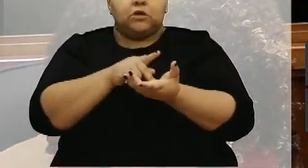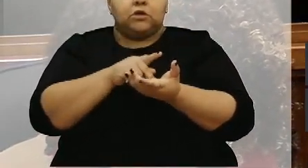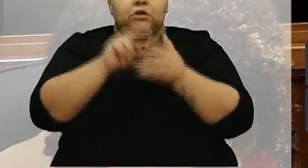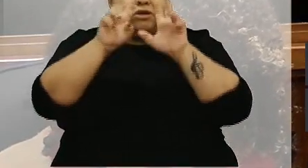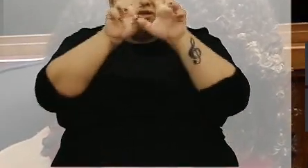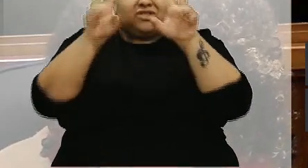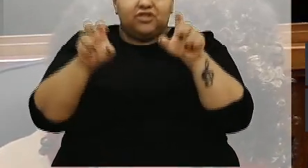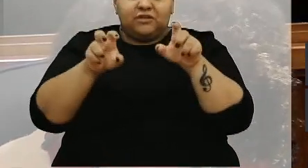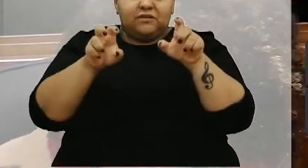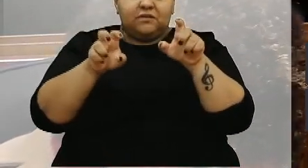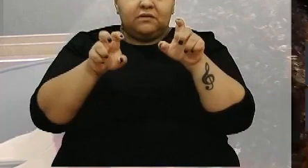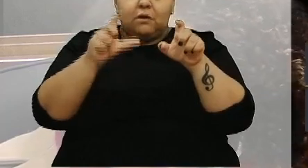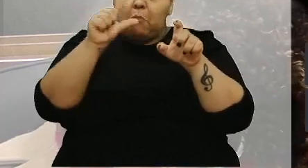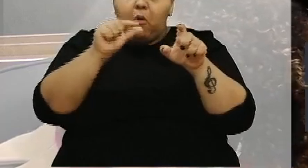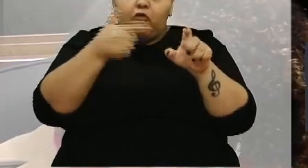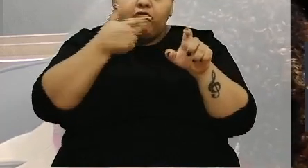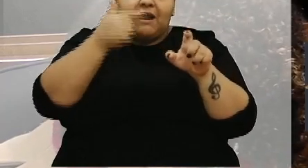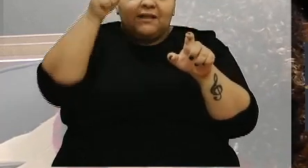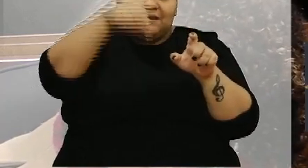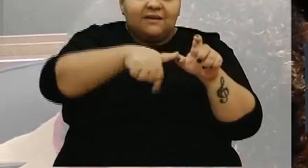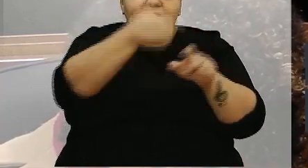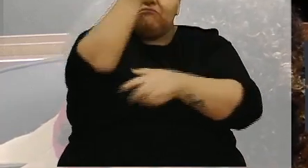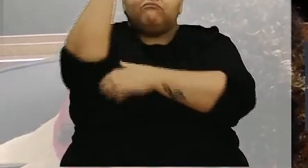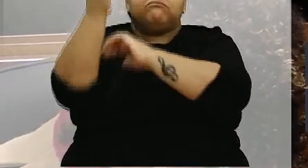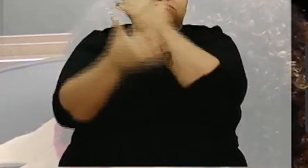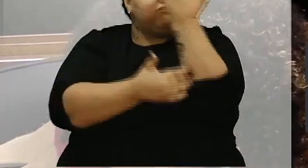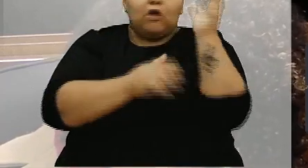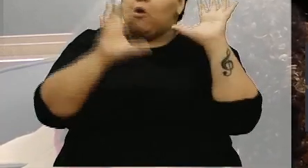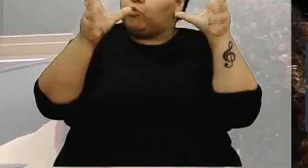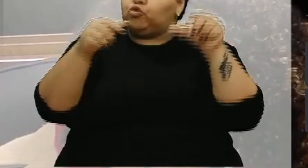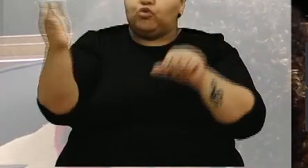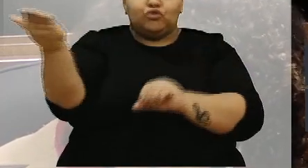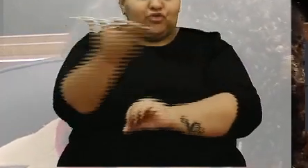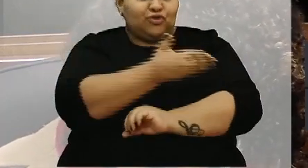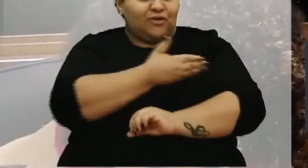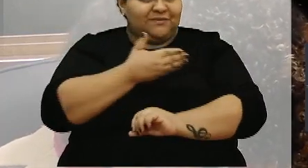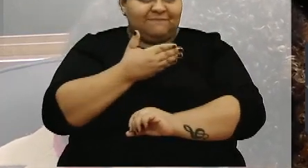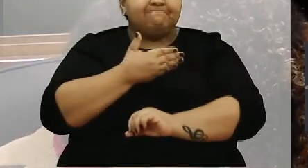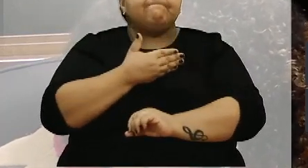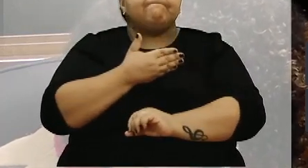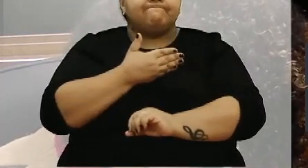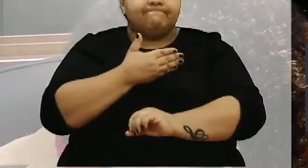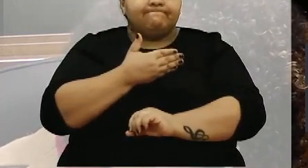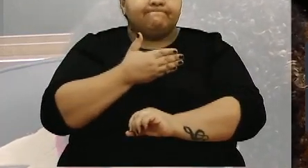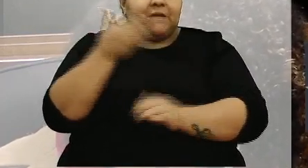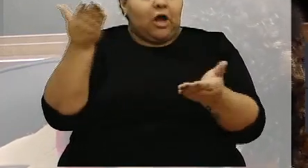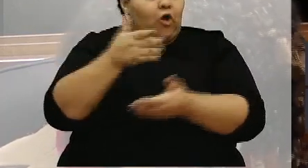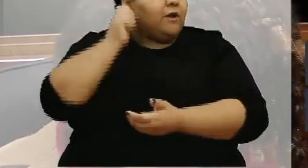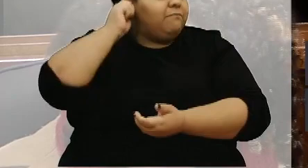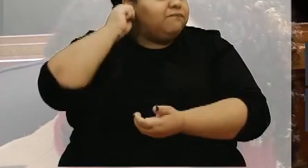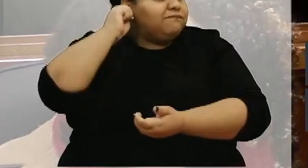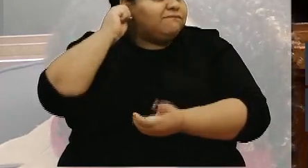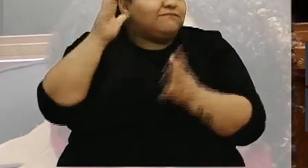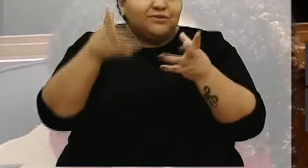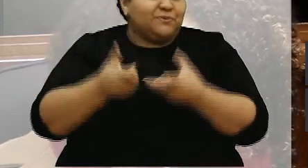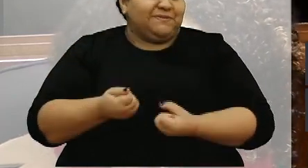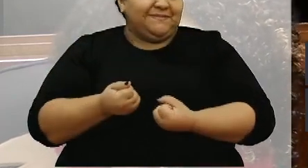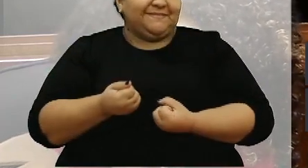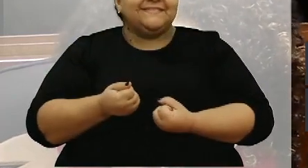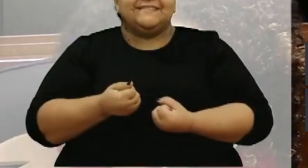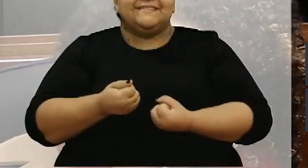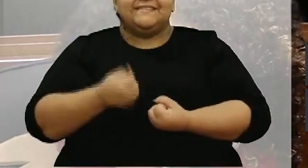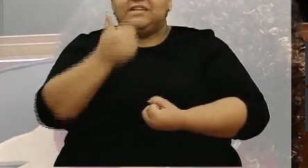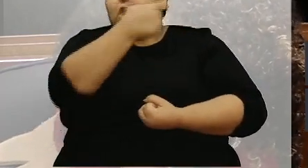menos tratados na casa foi o tema do meio ambiente, por todos nós. Então, isso é um puxão de orelha coletivo, dado as